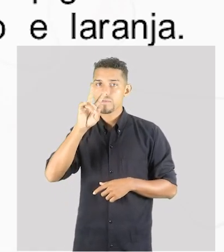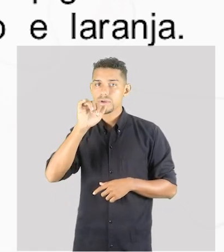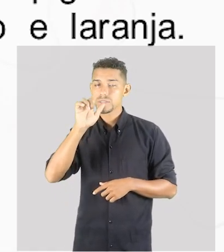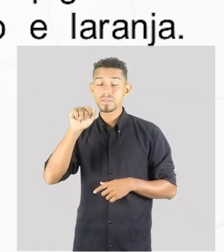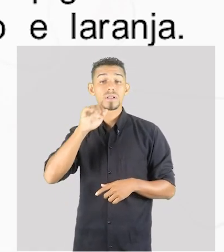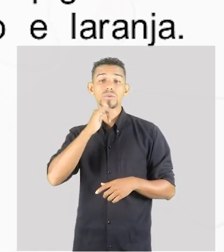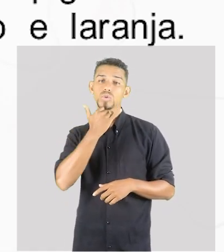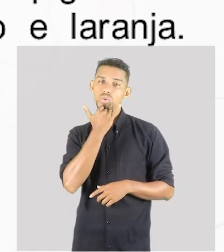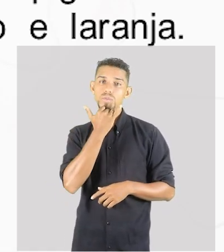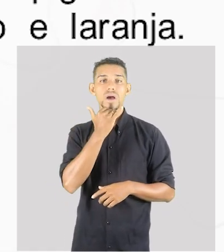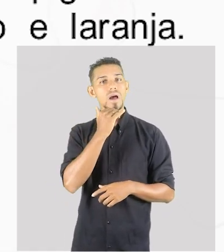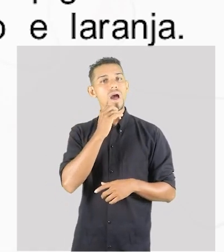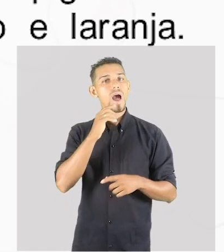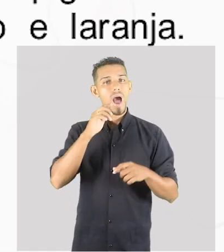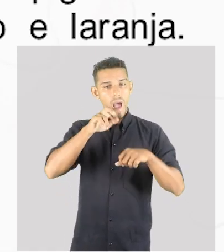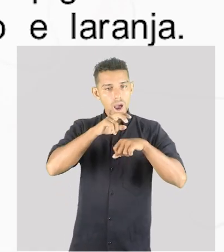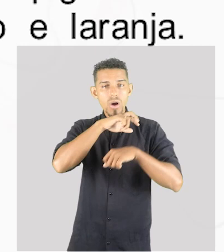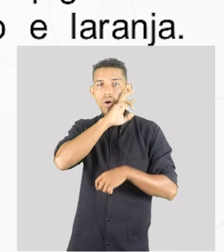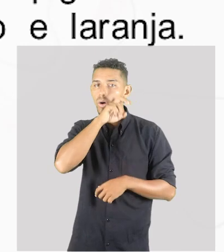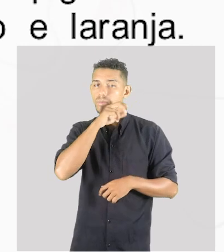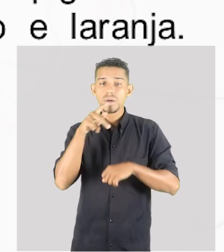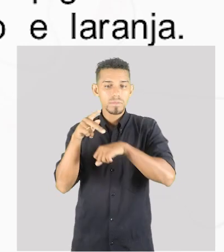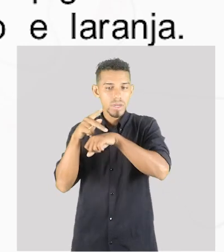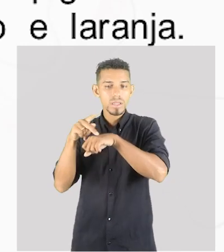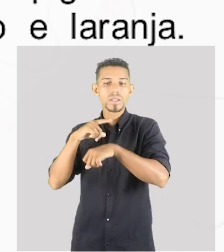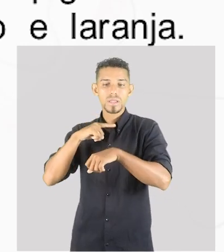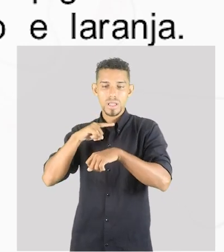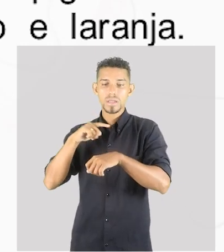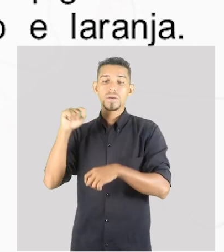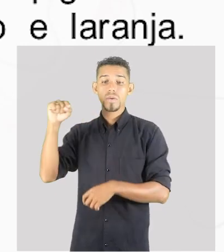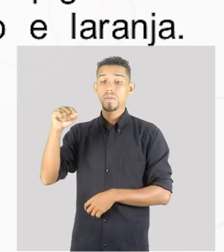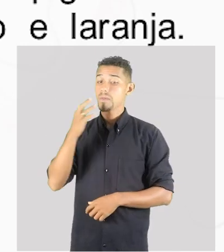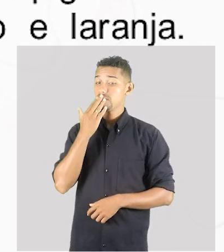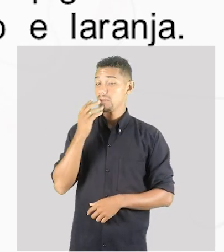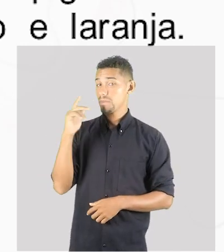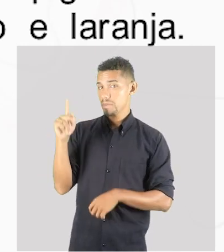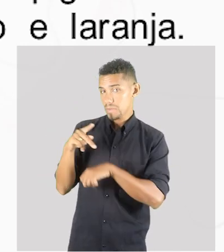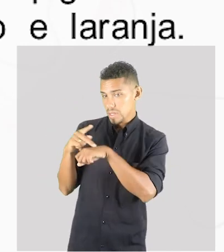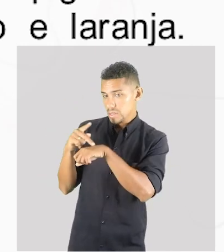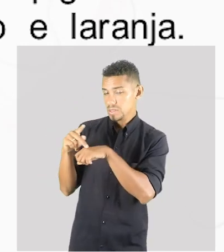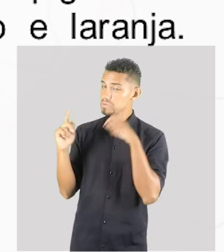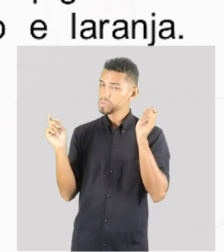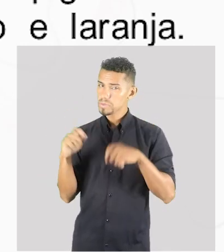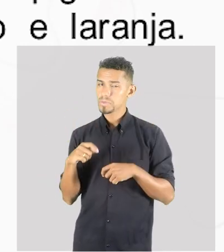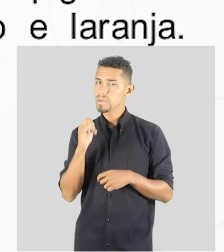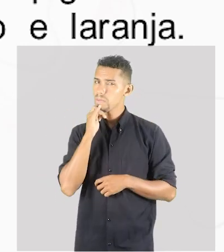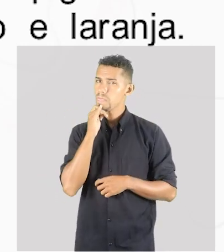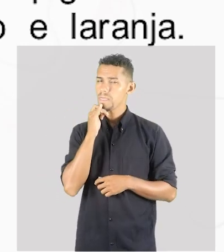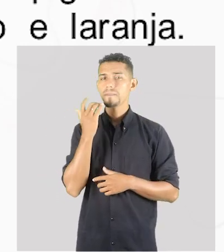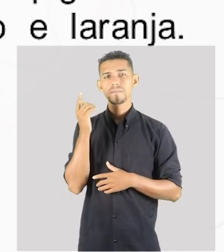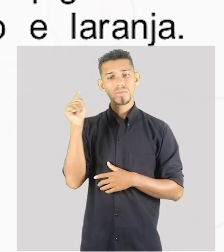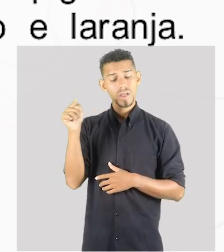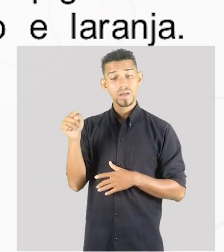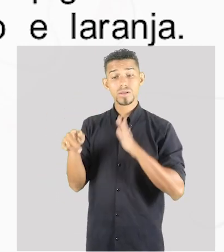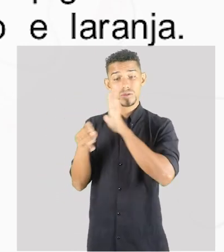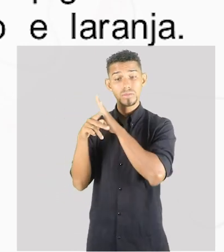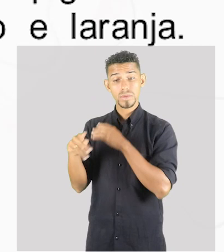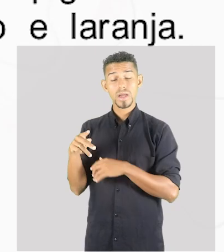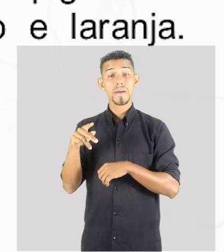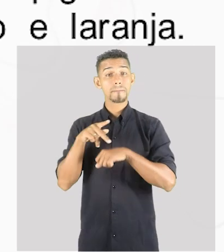preta produz apenas o pigmento preto, então ela pode ter, né, ali a dominância somente, né, do pigmento